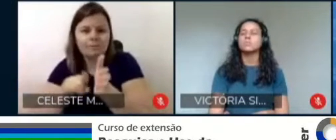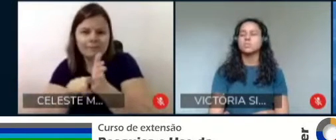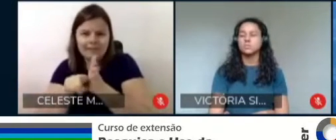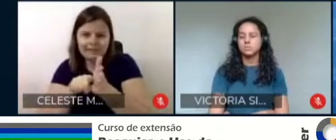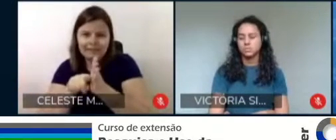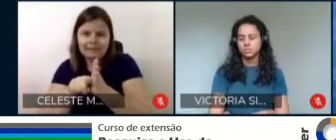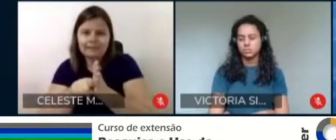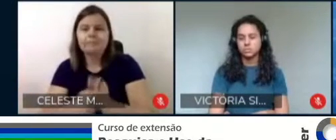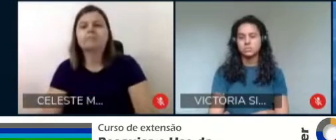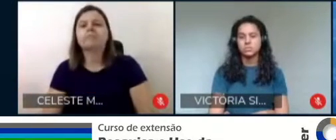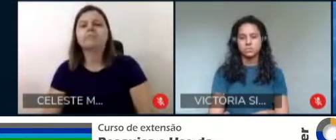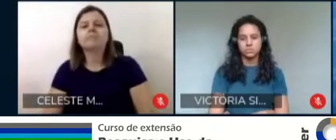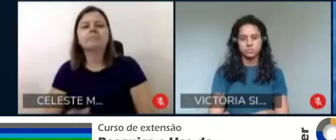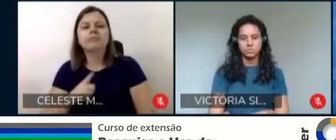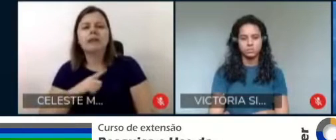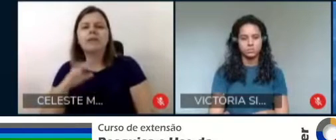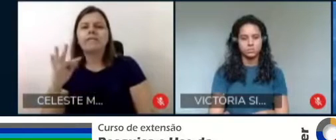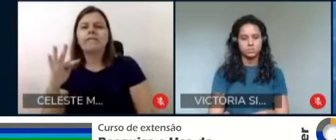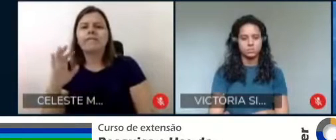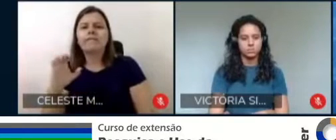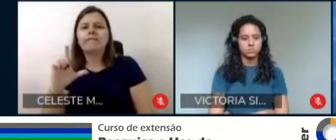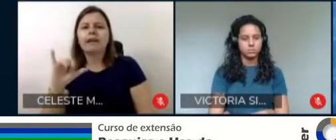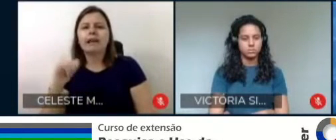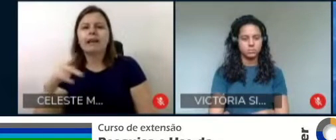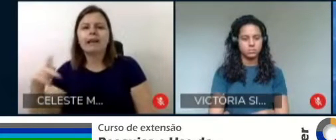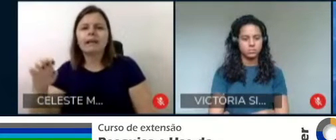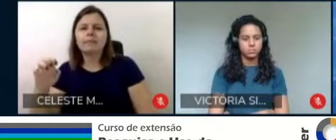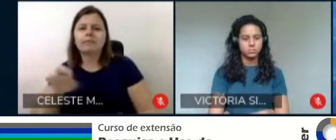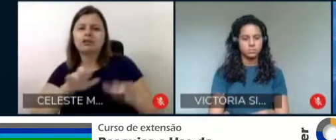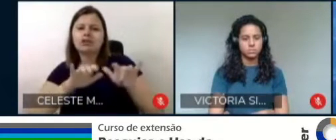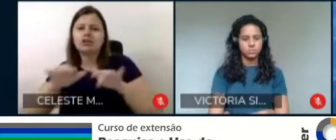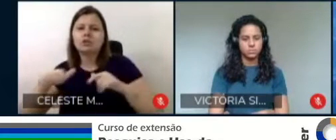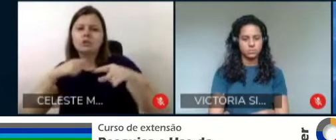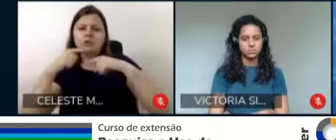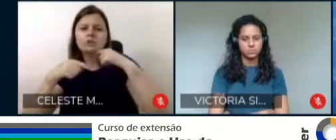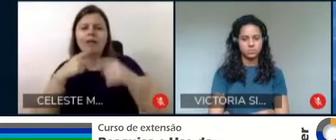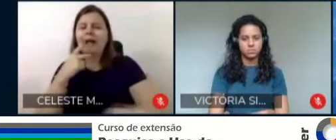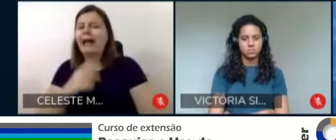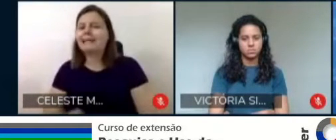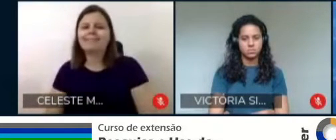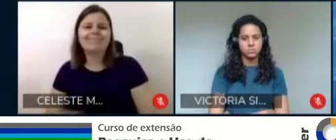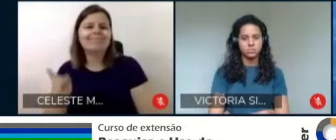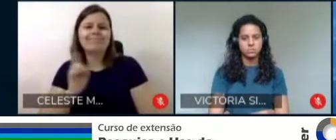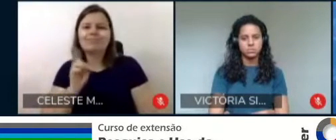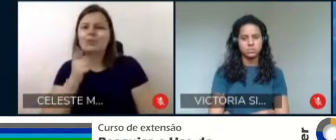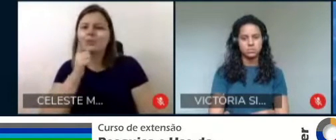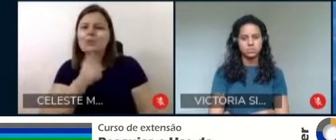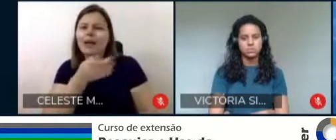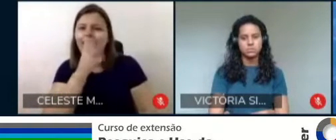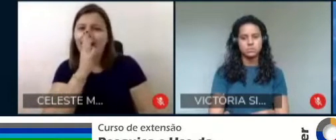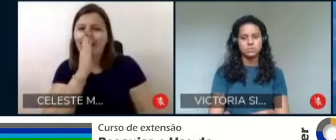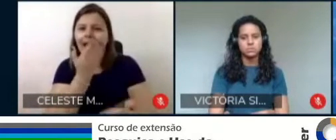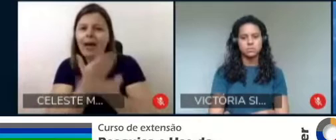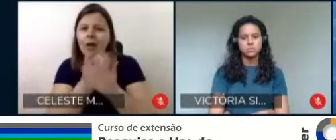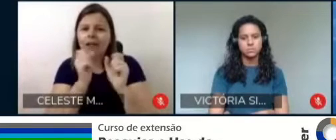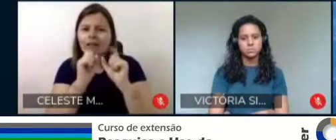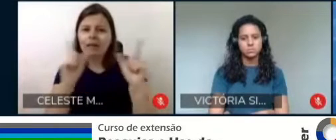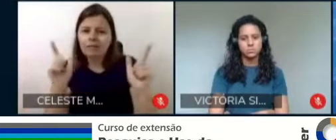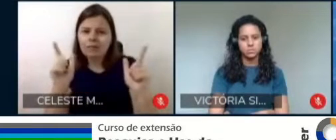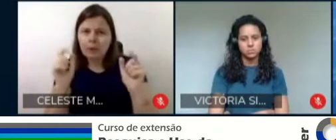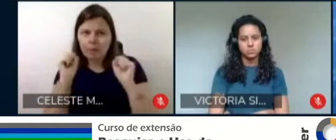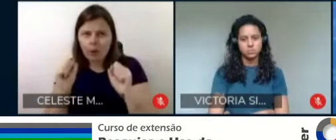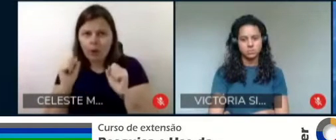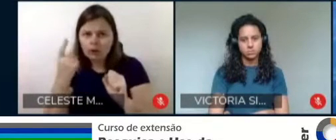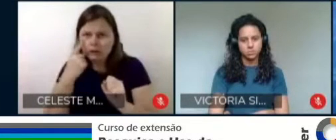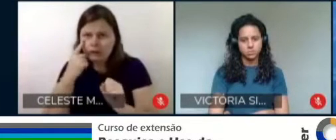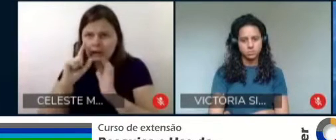uma dúvida do Felipe, ele pergunta quem não conseguiu acompanhar a aula da manhã, é possível ver ainda em algum link?